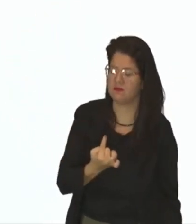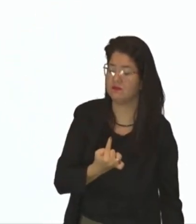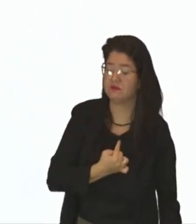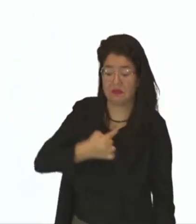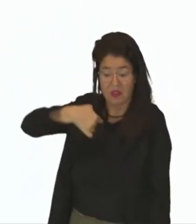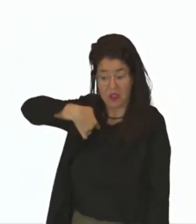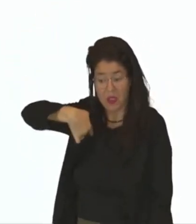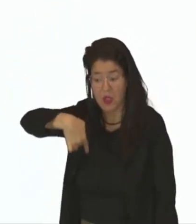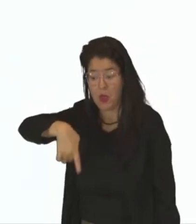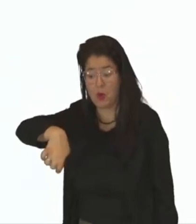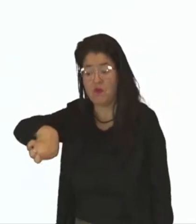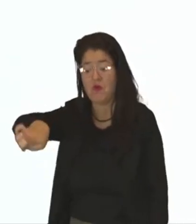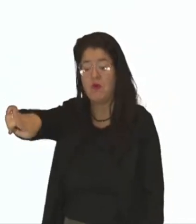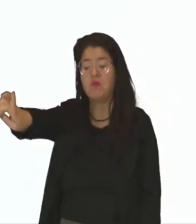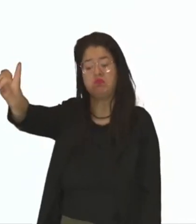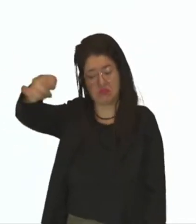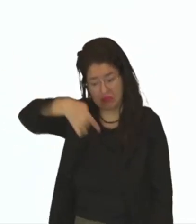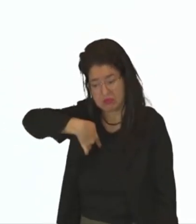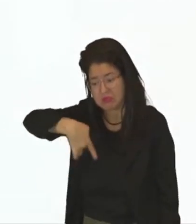Tinzatonruá,